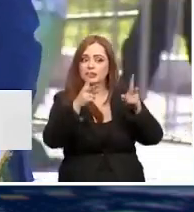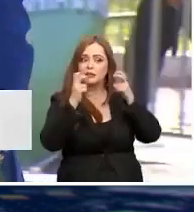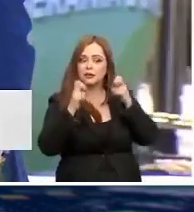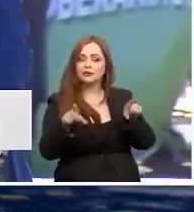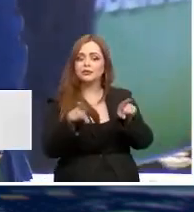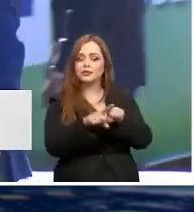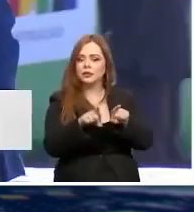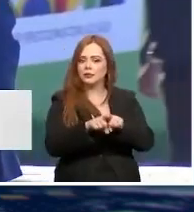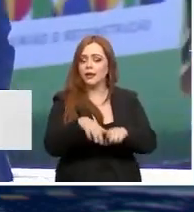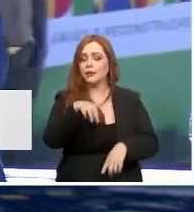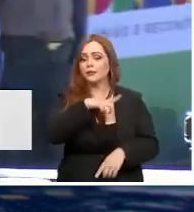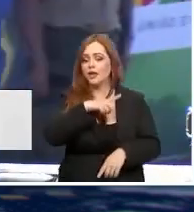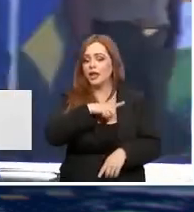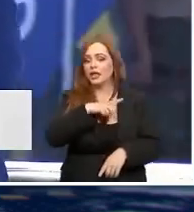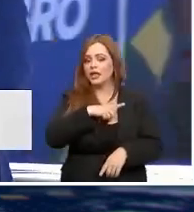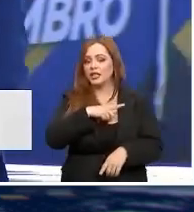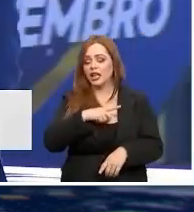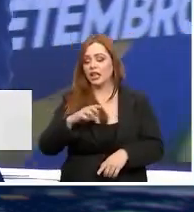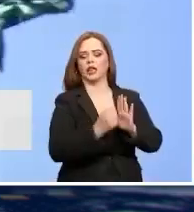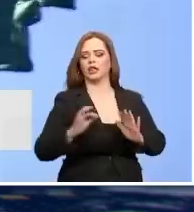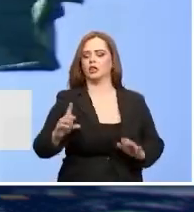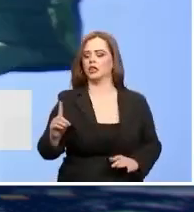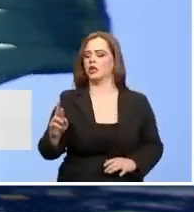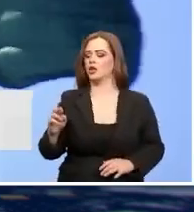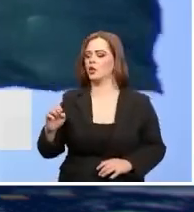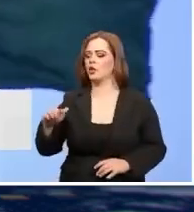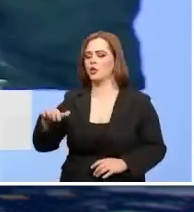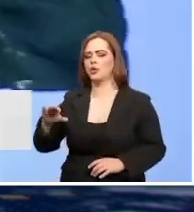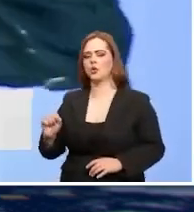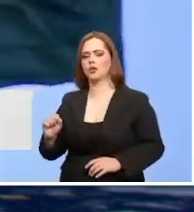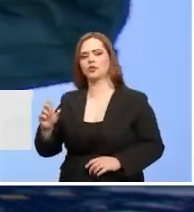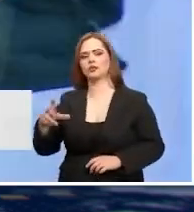que o Lula faz bem. O Lula,